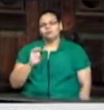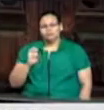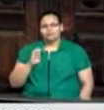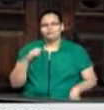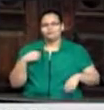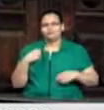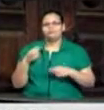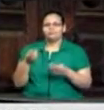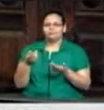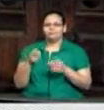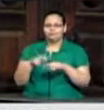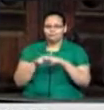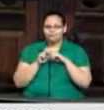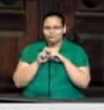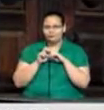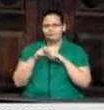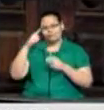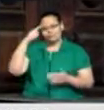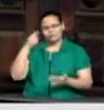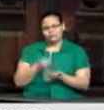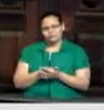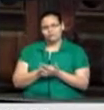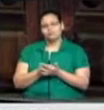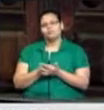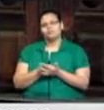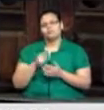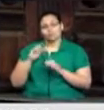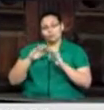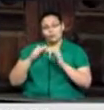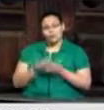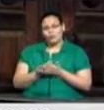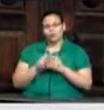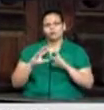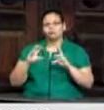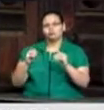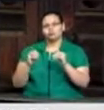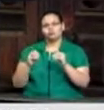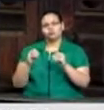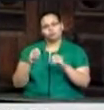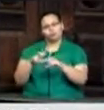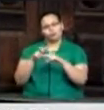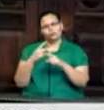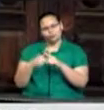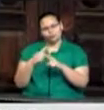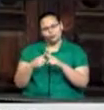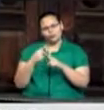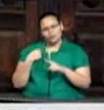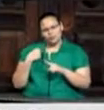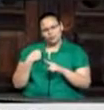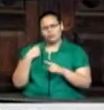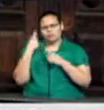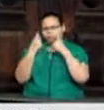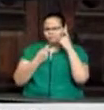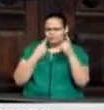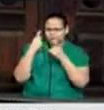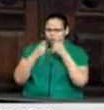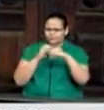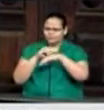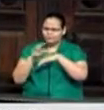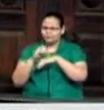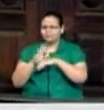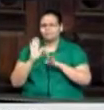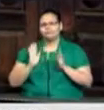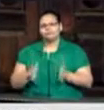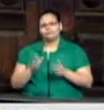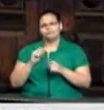Sendo assim, essa decisão ocupou a escola inteira. Então, por que eu trago essa preocupação depois de ter